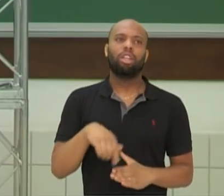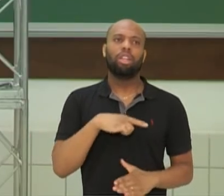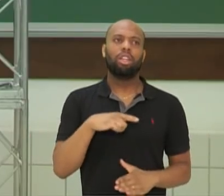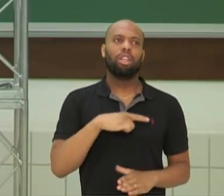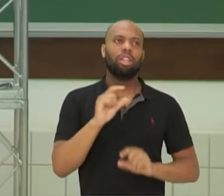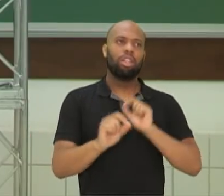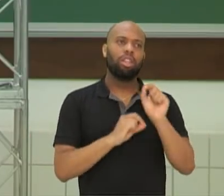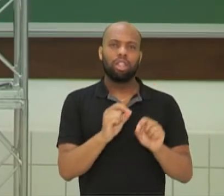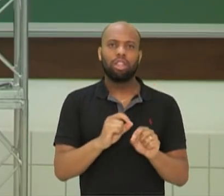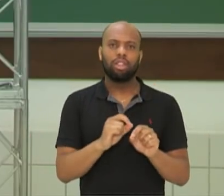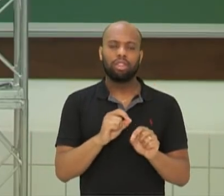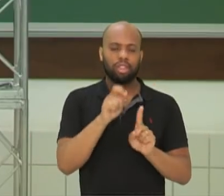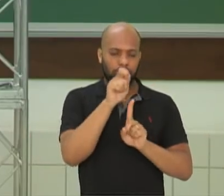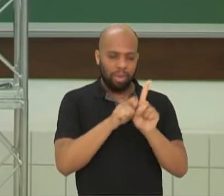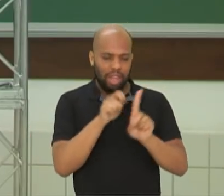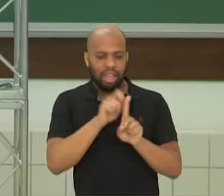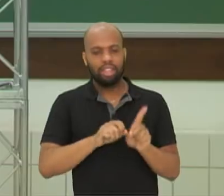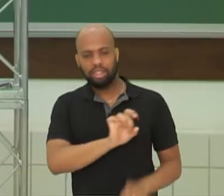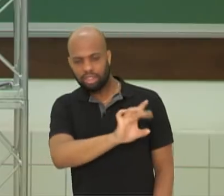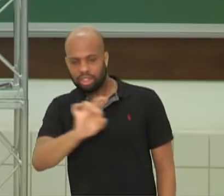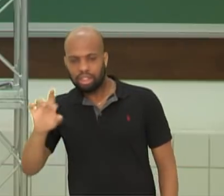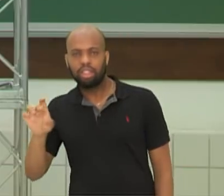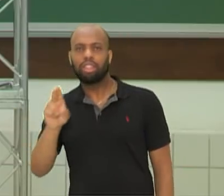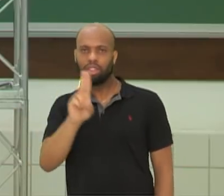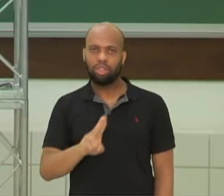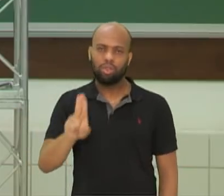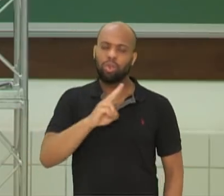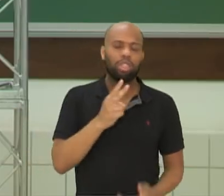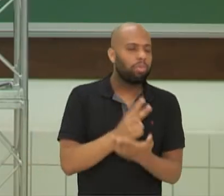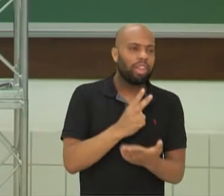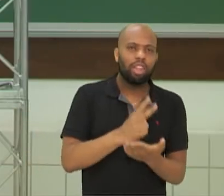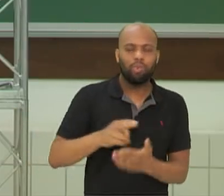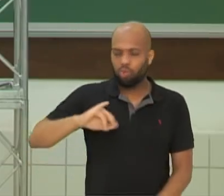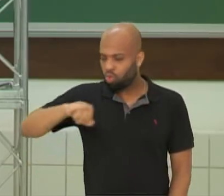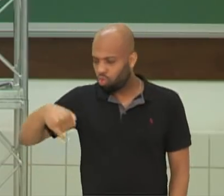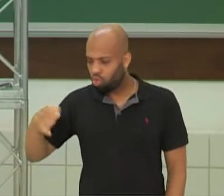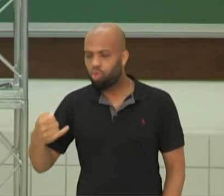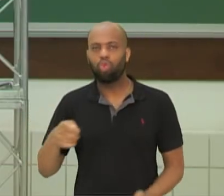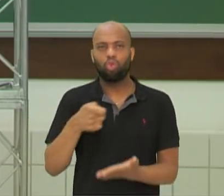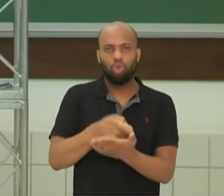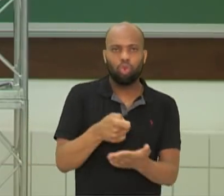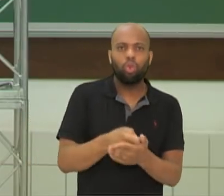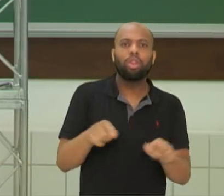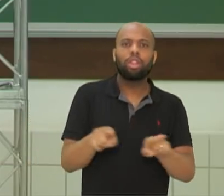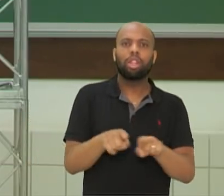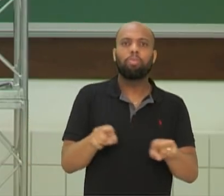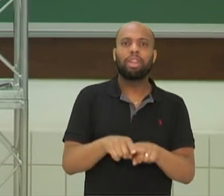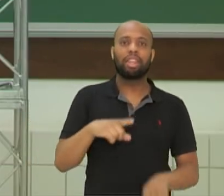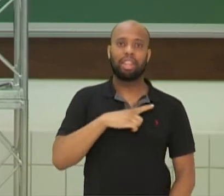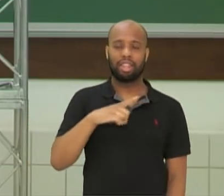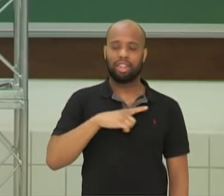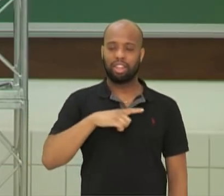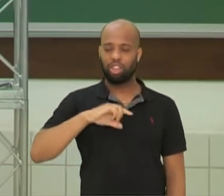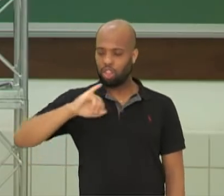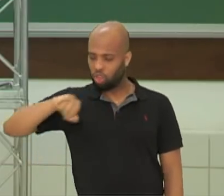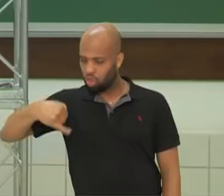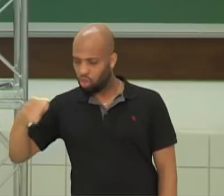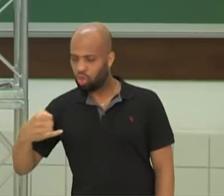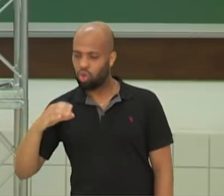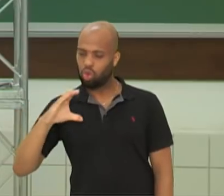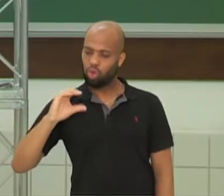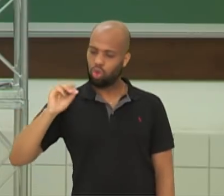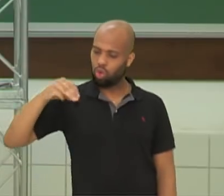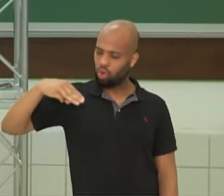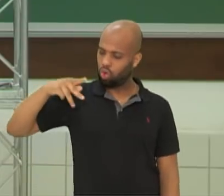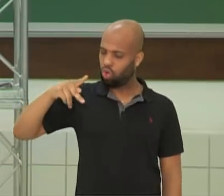tratado a cada mês, o mesmo fator de juro cobrado. Quando é um juro composto, a gente tem esse juro,